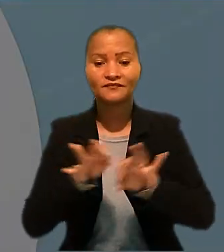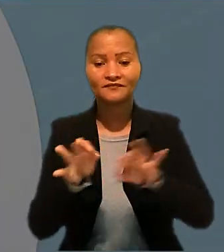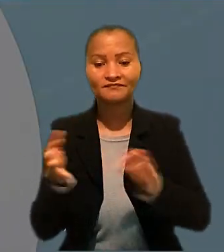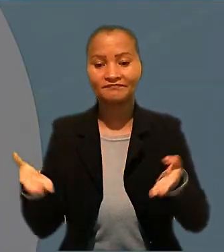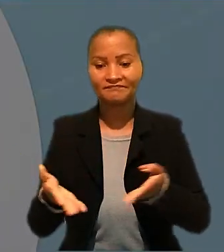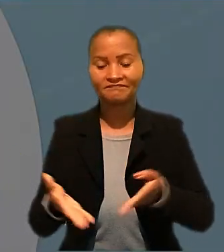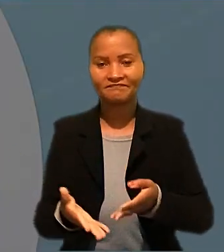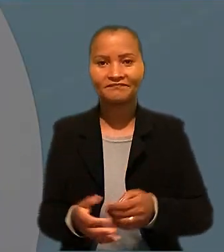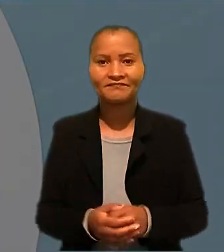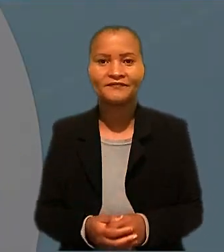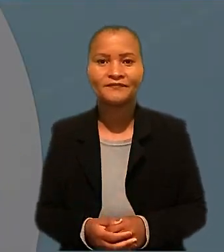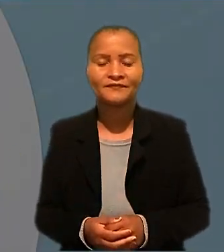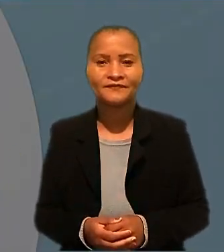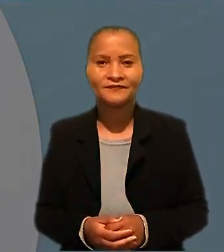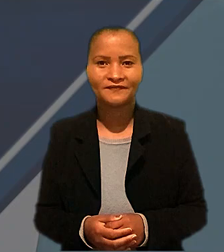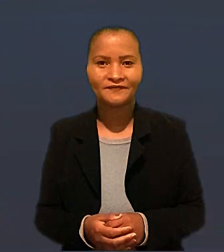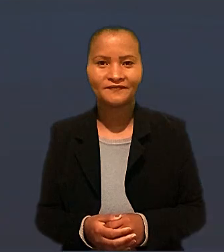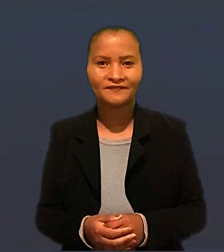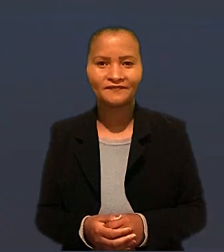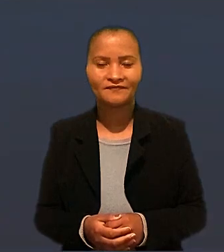que preparamos para esta edição.